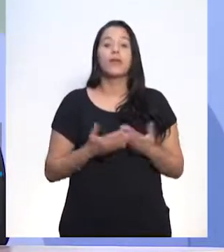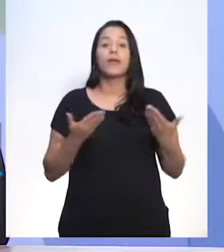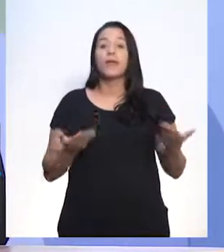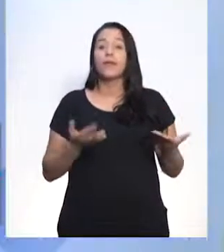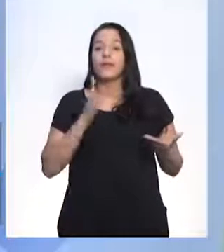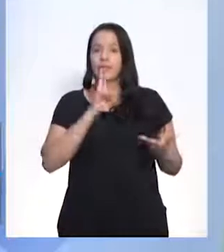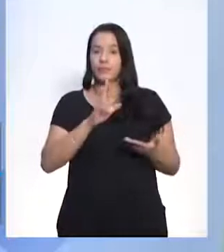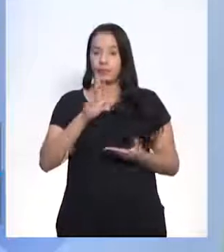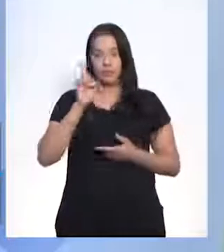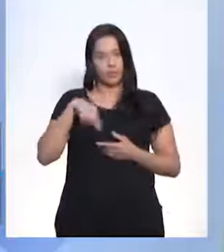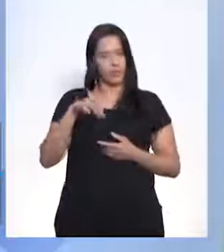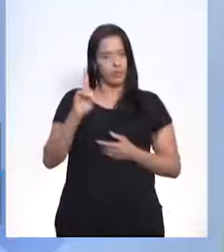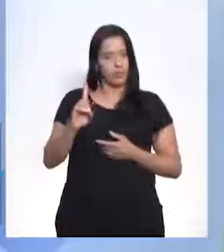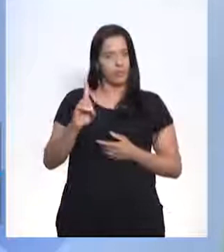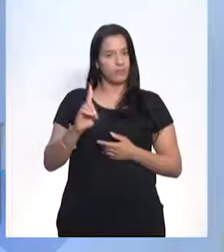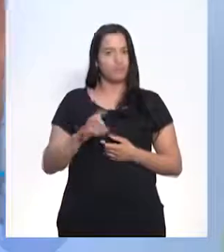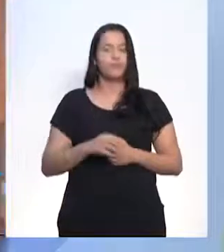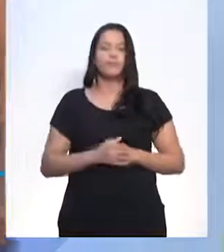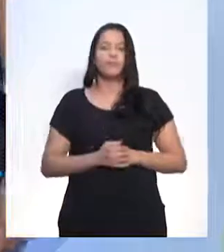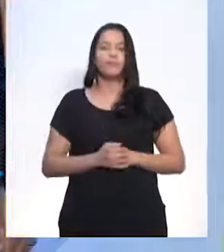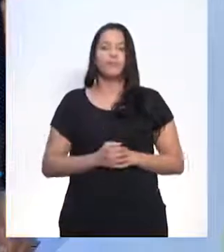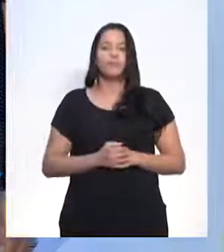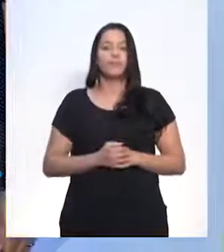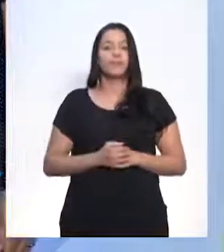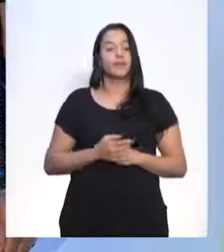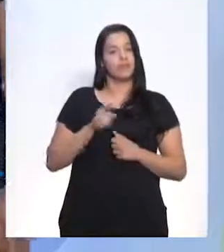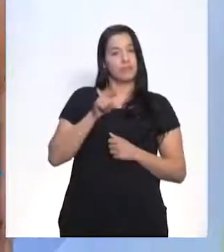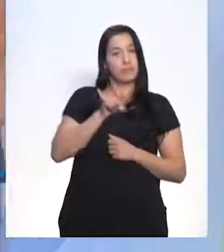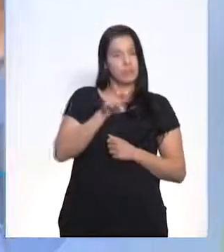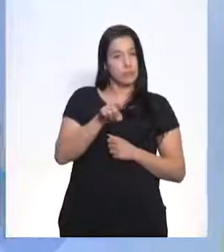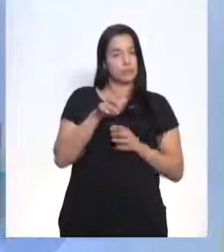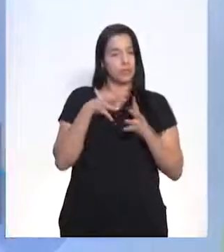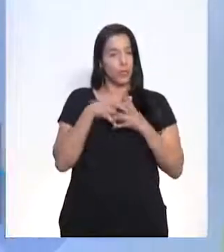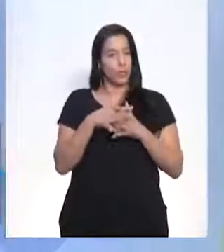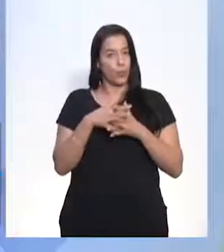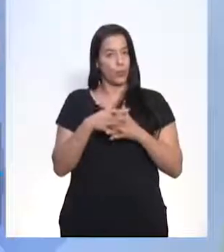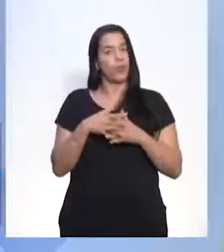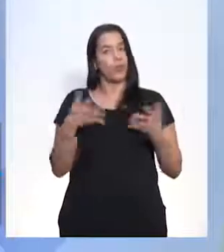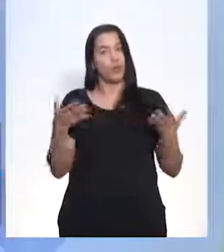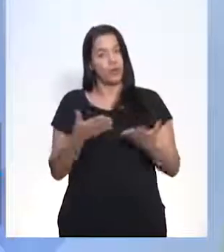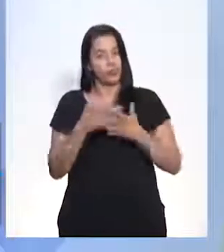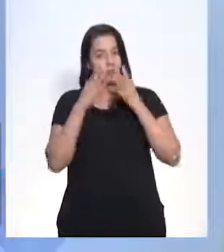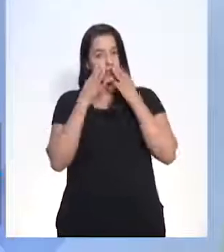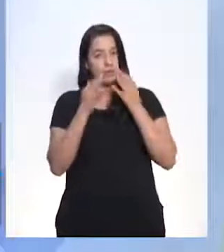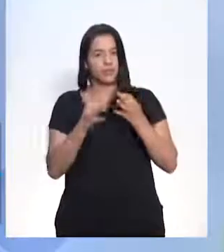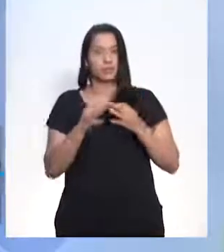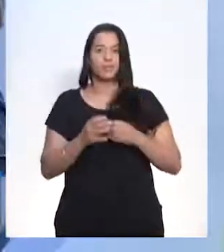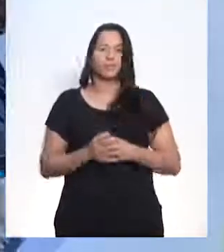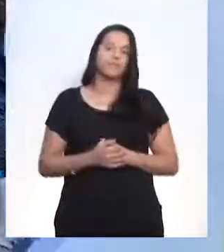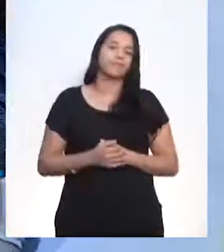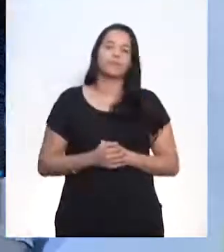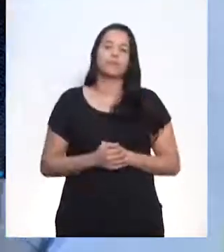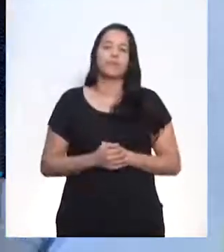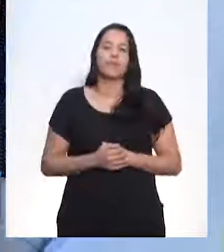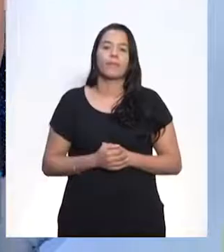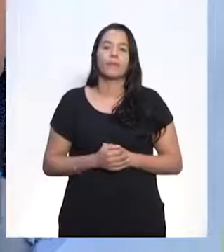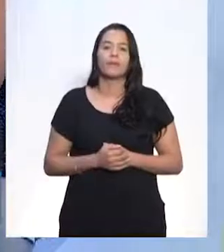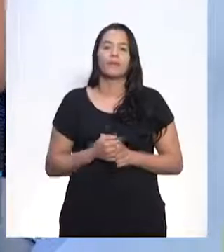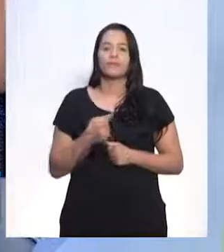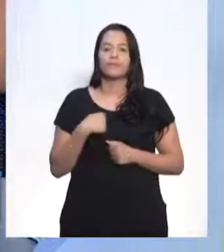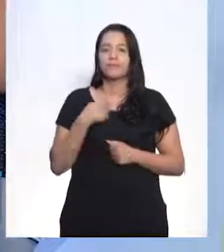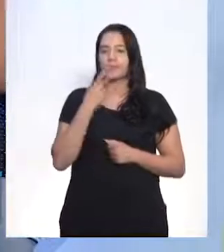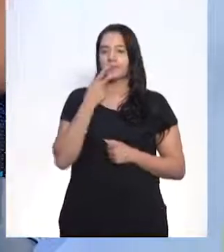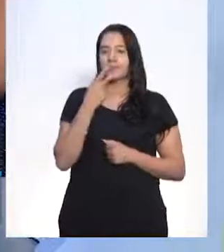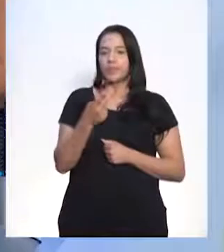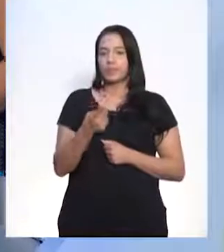a D? Muito bem. Então, tá com dúvida? Então, preste atenção. Eu chamei a atenção que